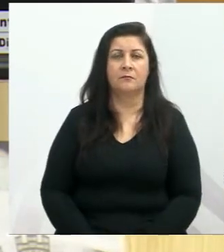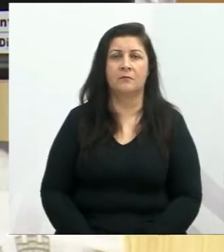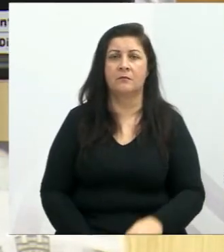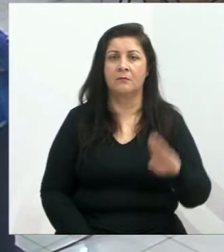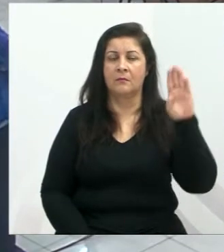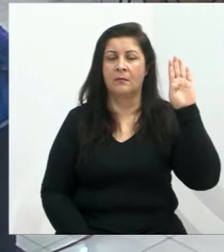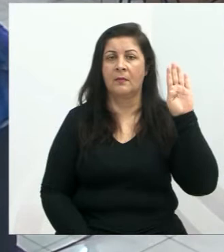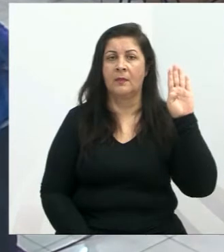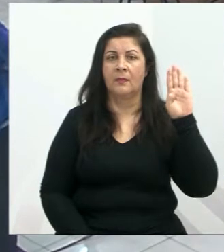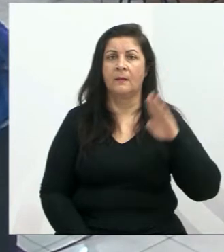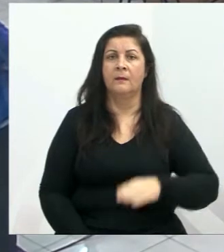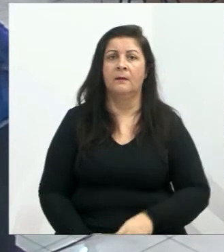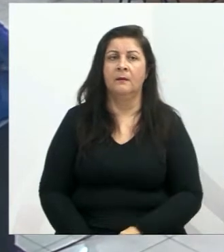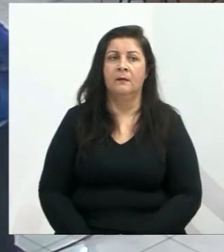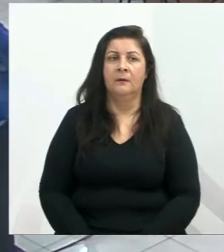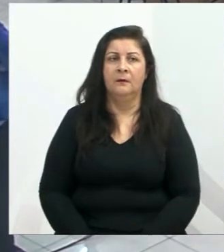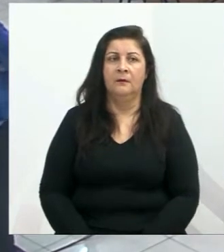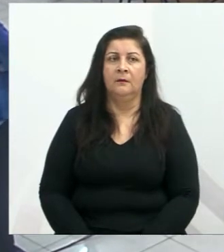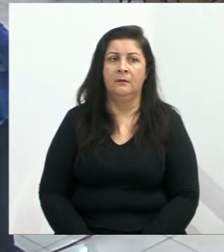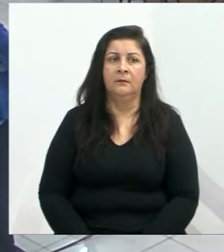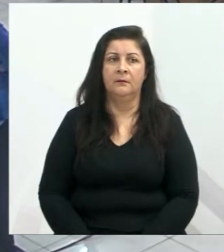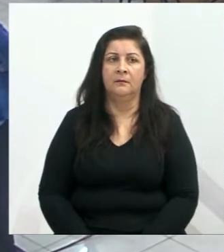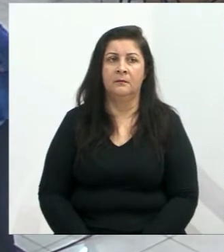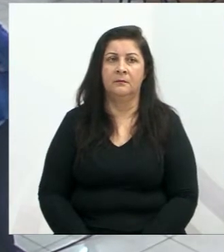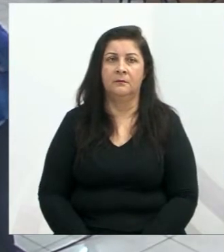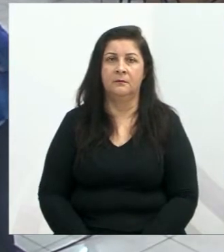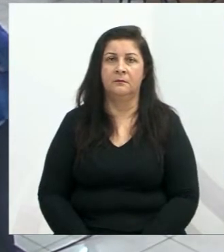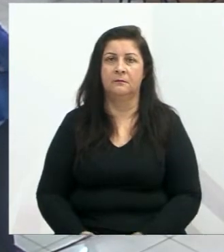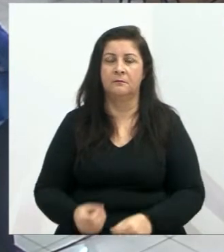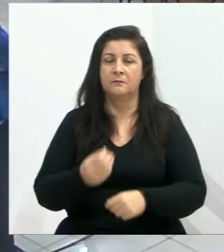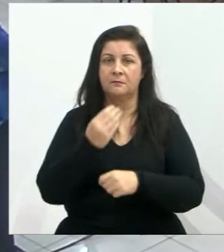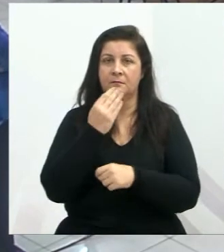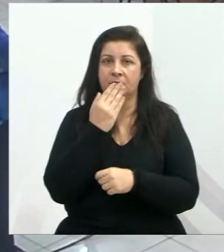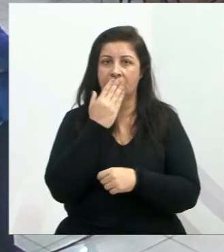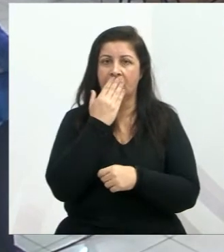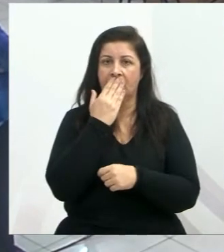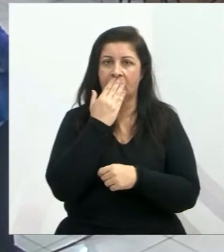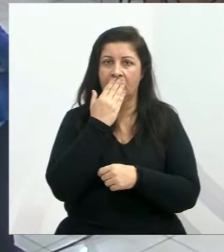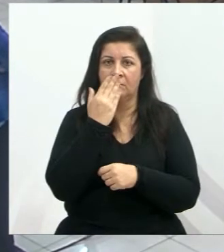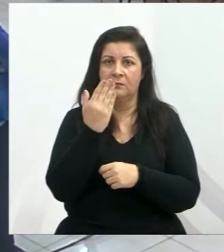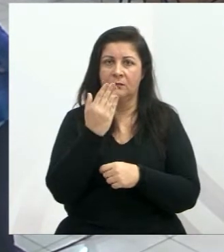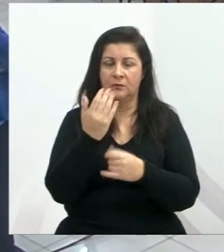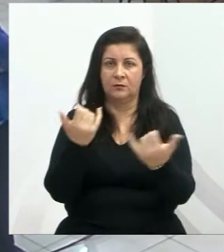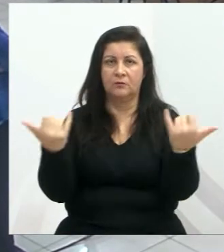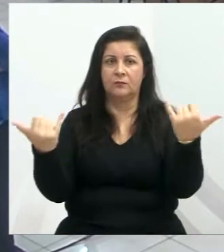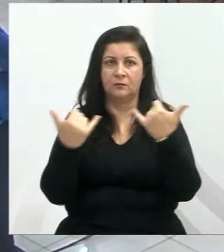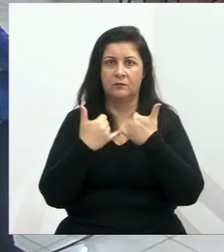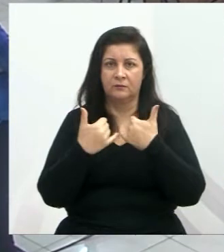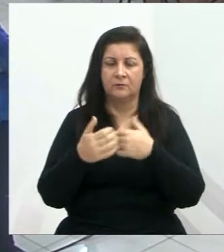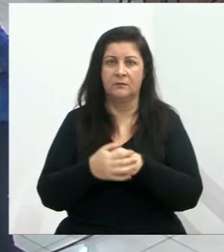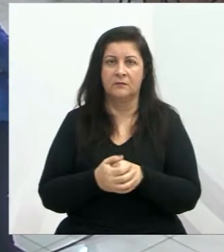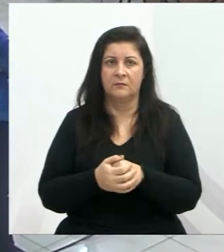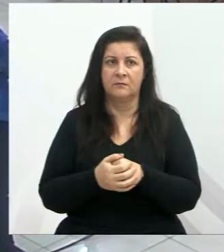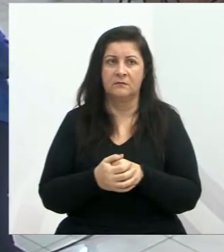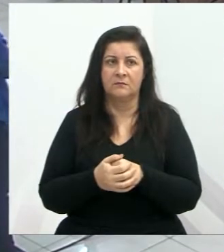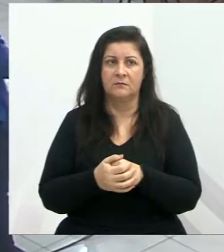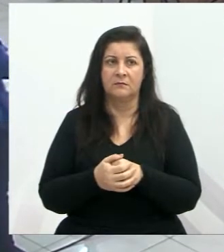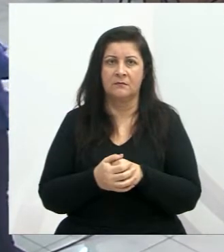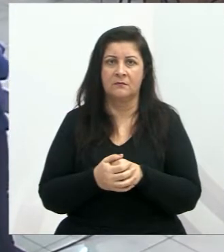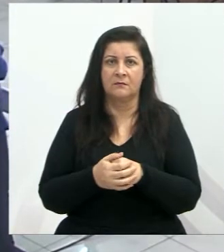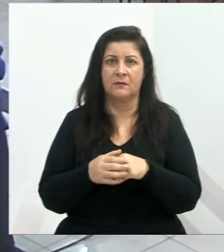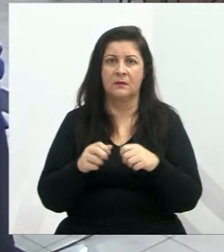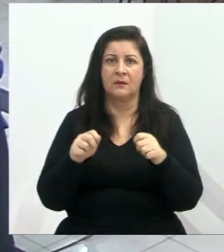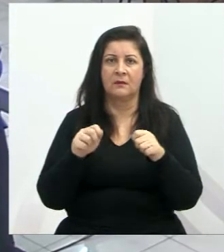Presidente, por favor, esse pedido de informação foi feito lá para os 2 deputados.